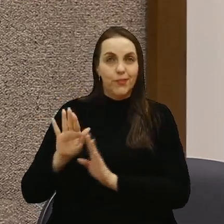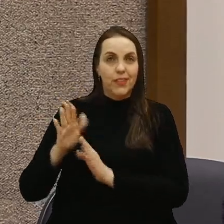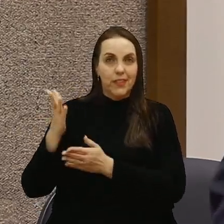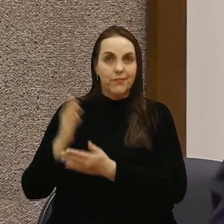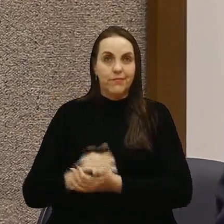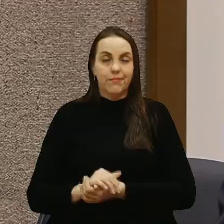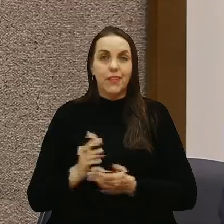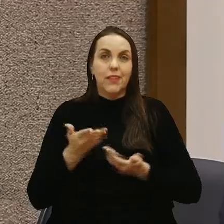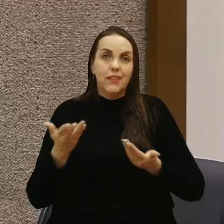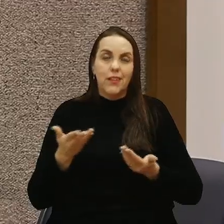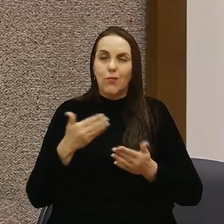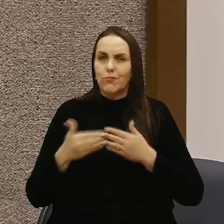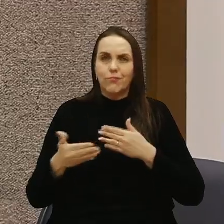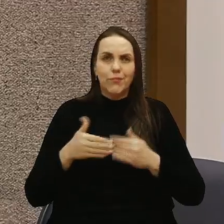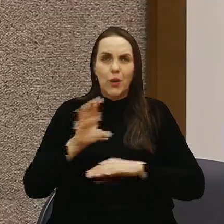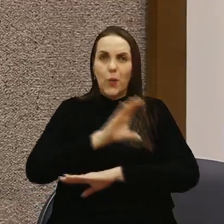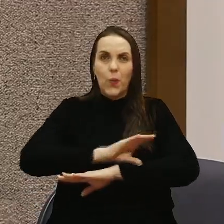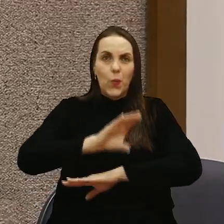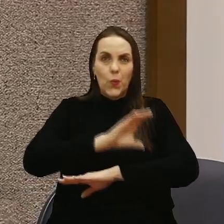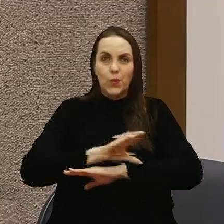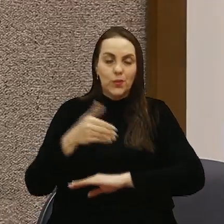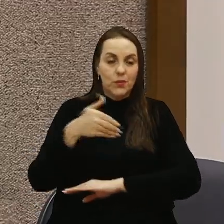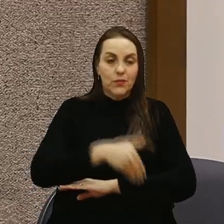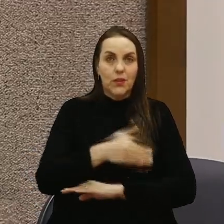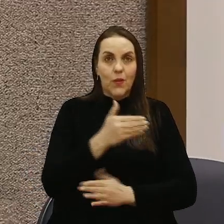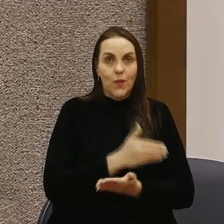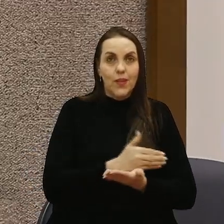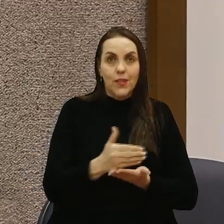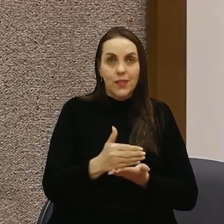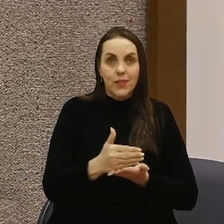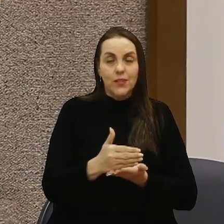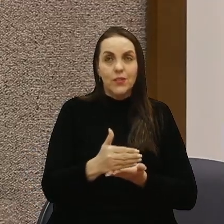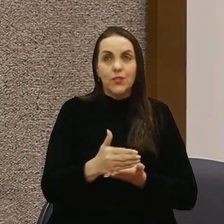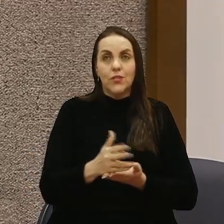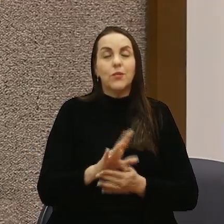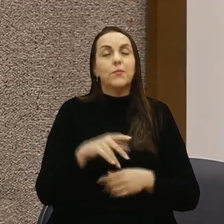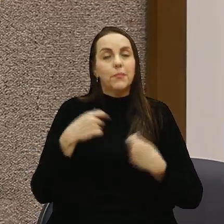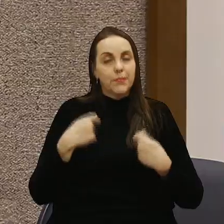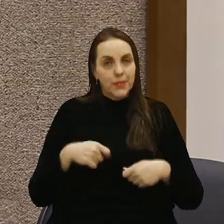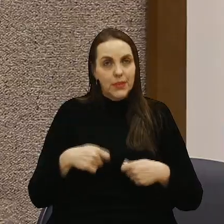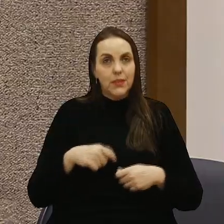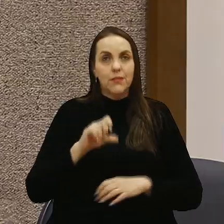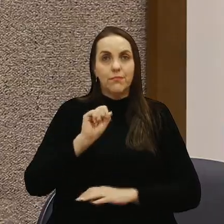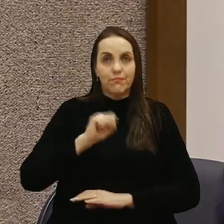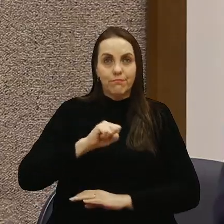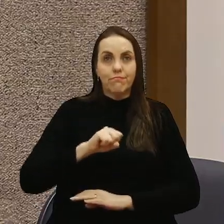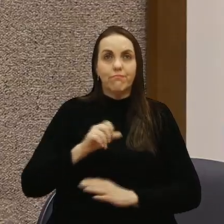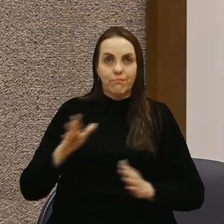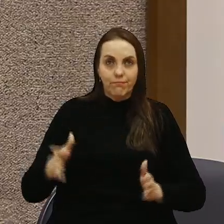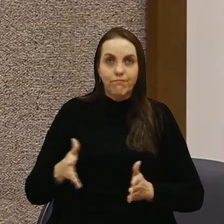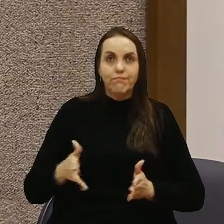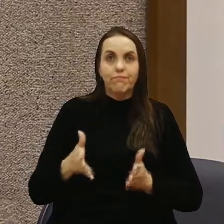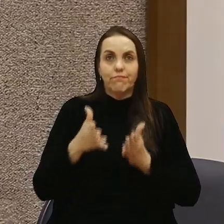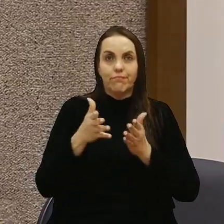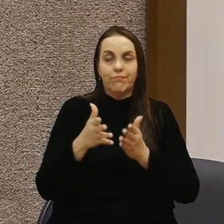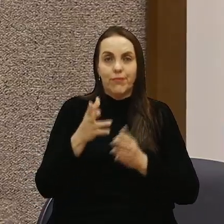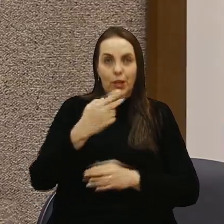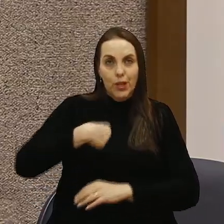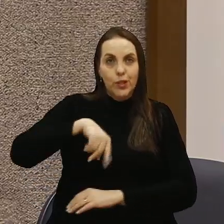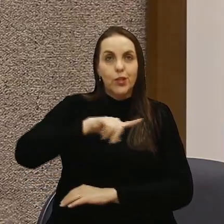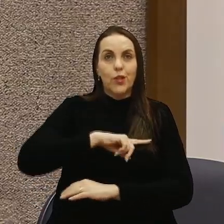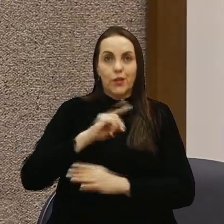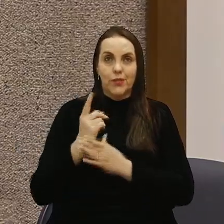Então, independente dos cursos que virão de início, nós precisamos sim a nossa